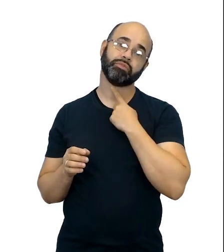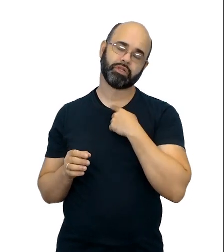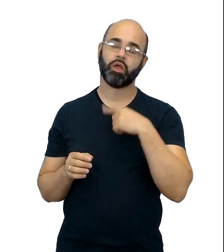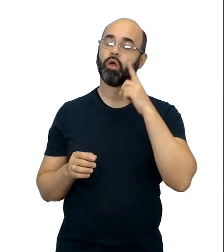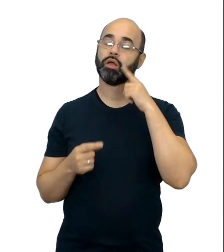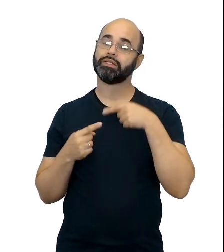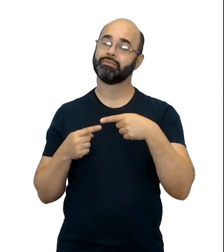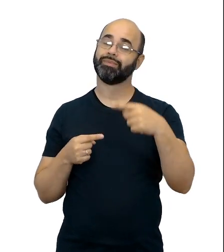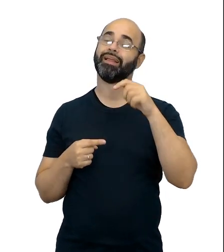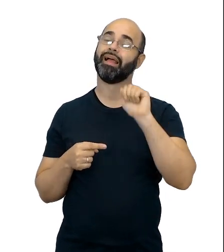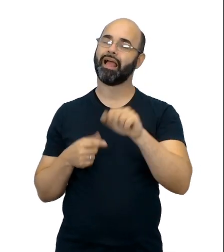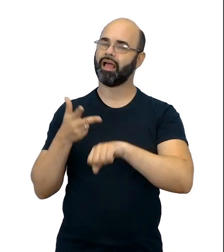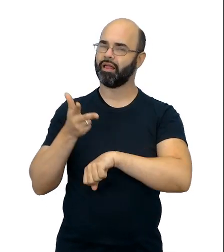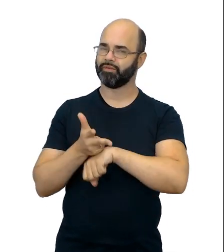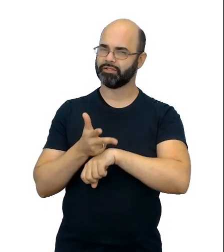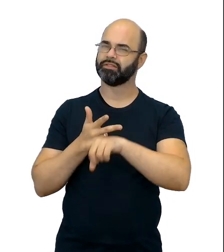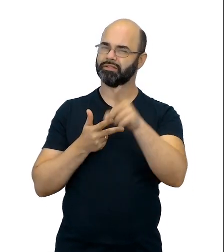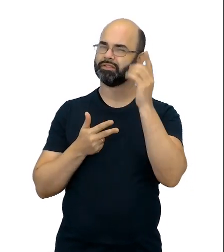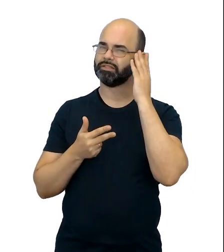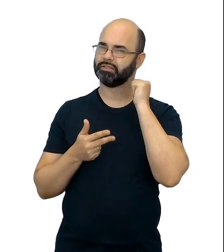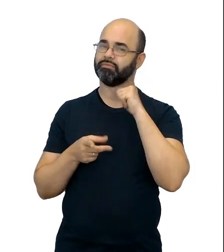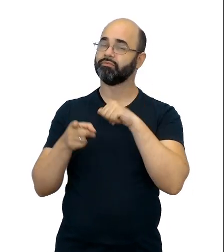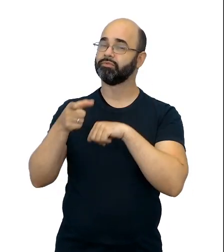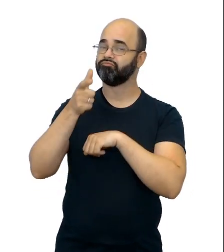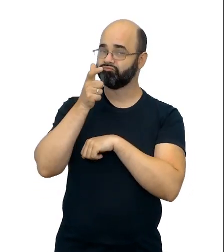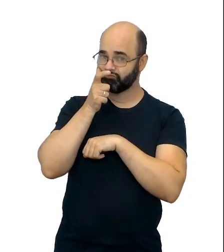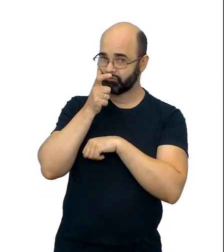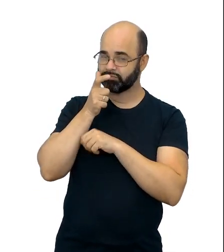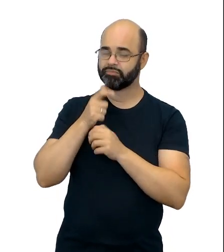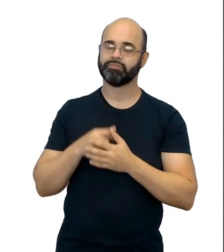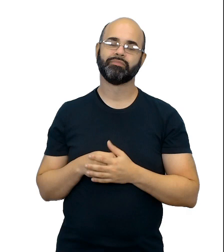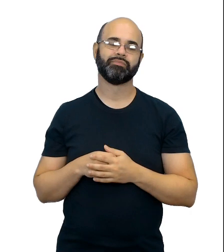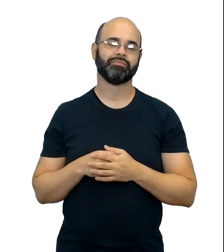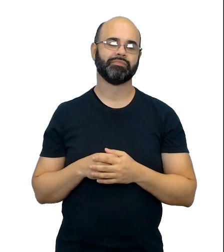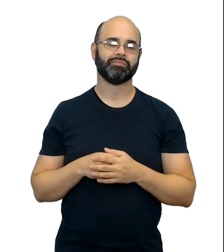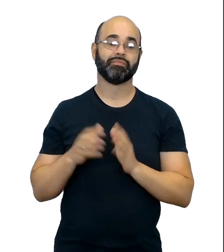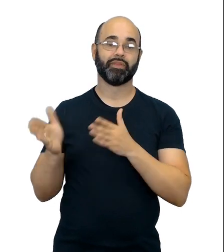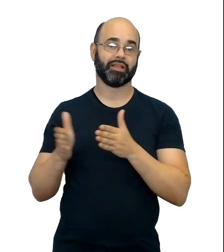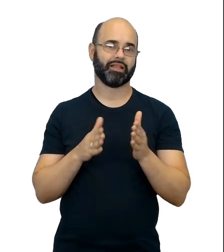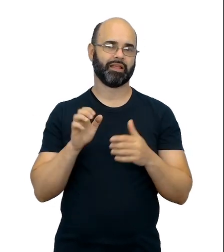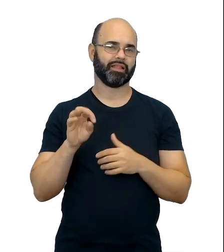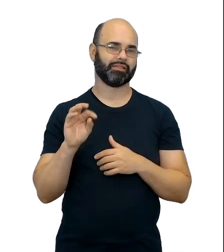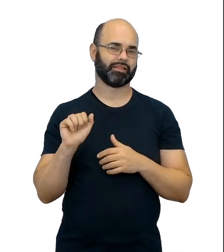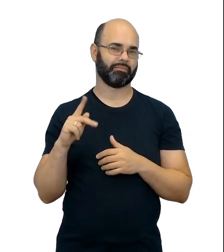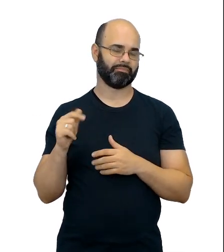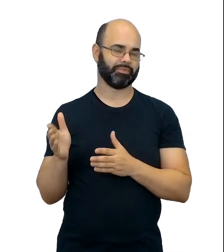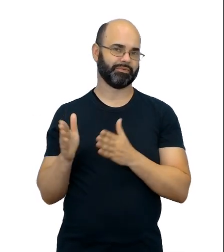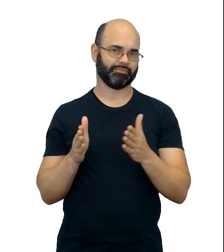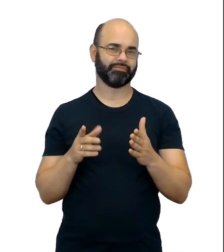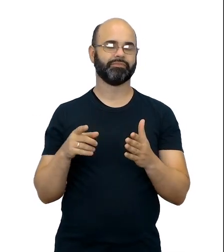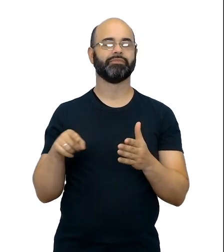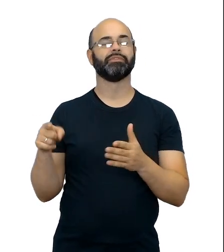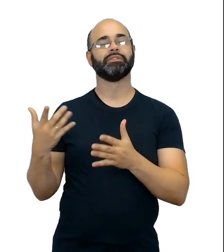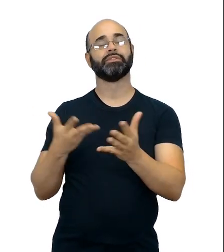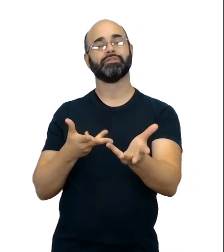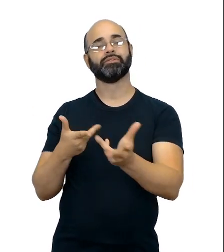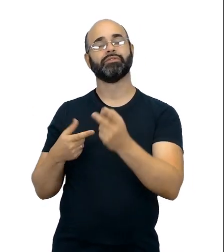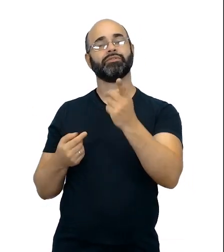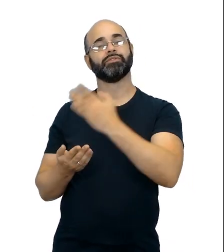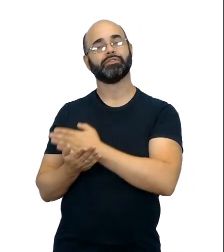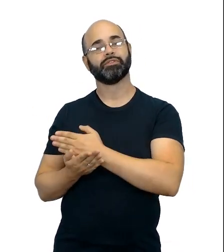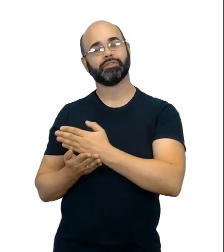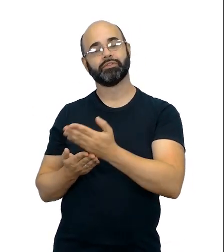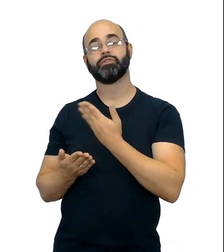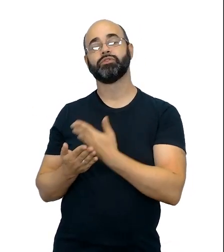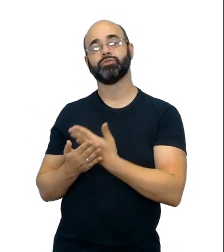A tem a gravação, vocês assistem a gravação de etapa, aonde vocês são convidados a dar início ao